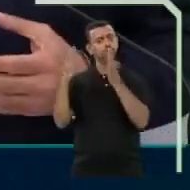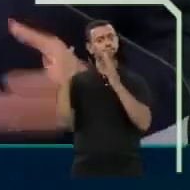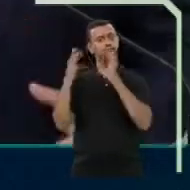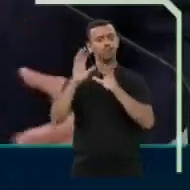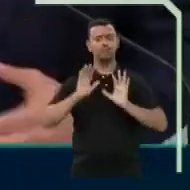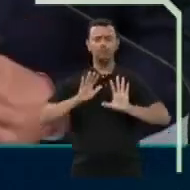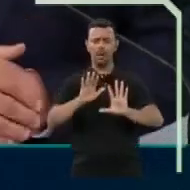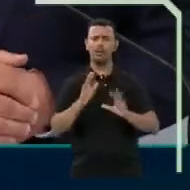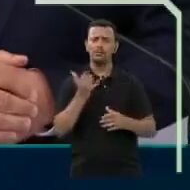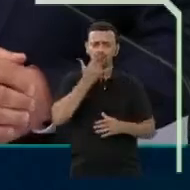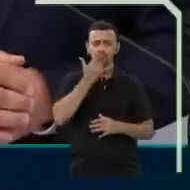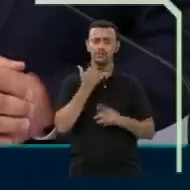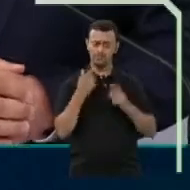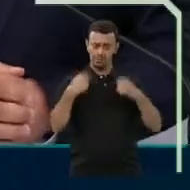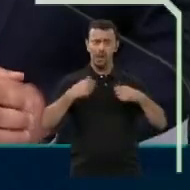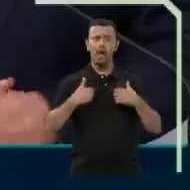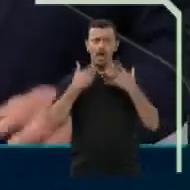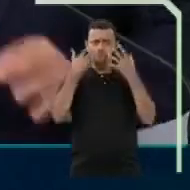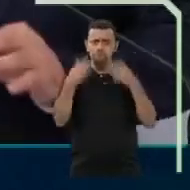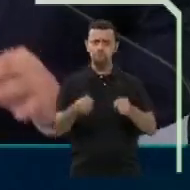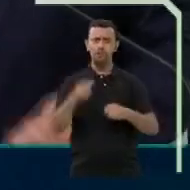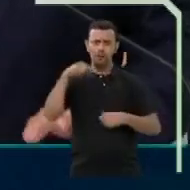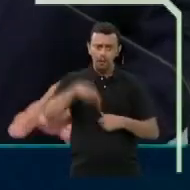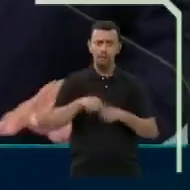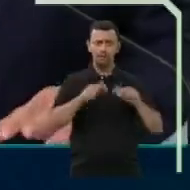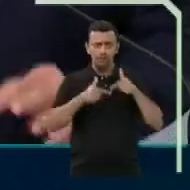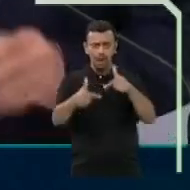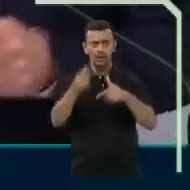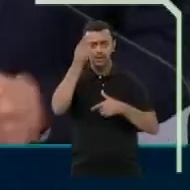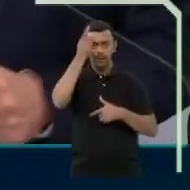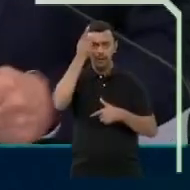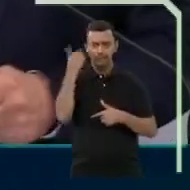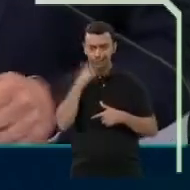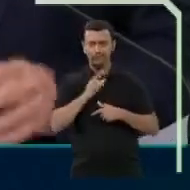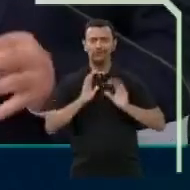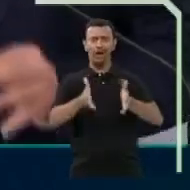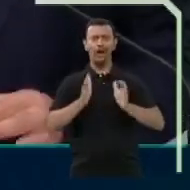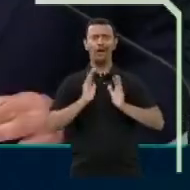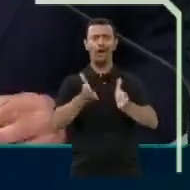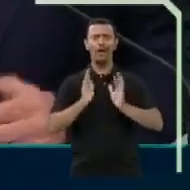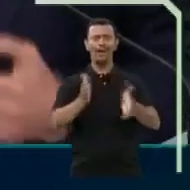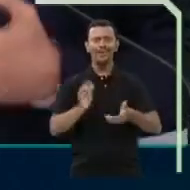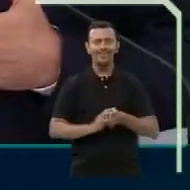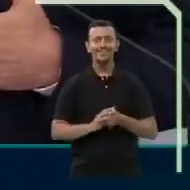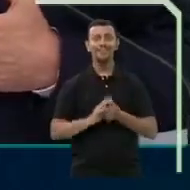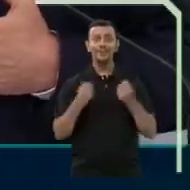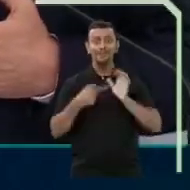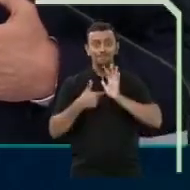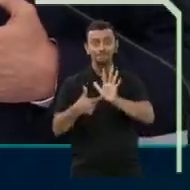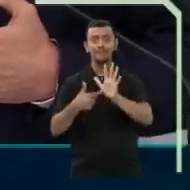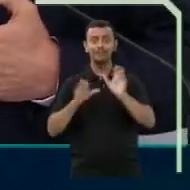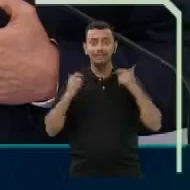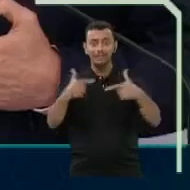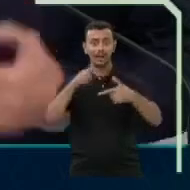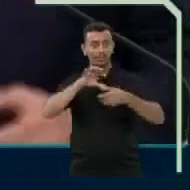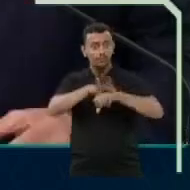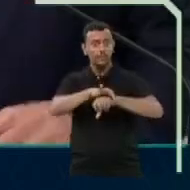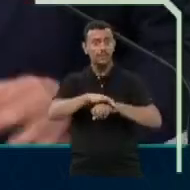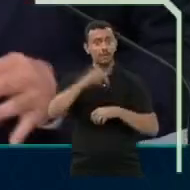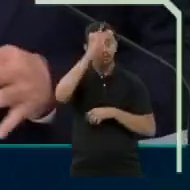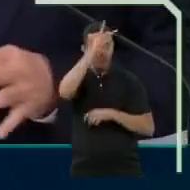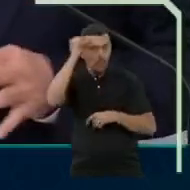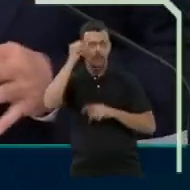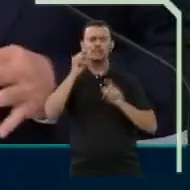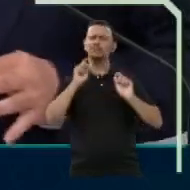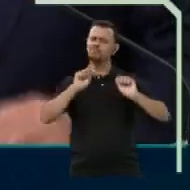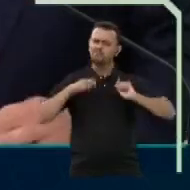o trabalho que foi feito aqui em São Paulo. E nós vamos levar esse trabalho, a segurança pública vai ser nossa prioridade.